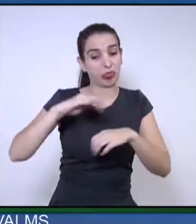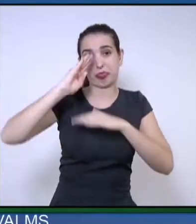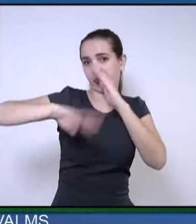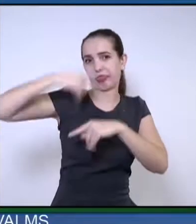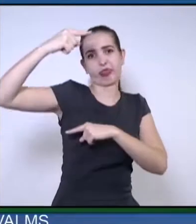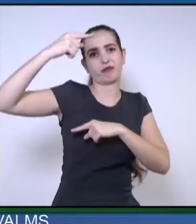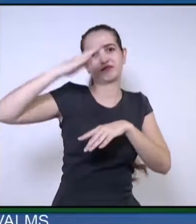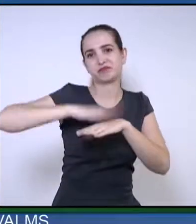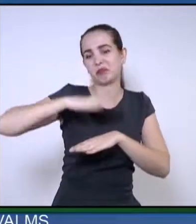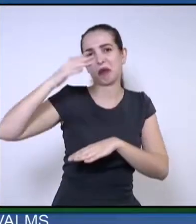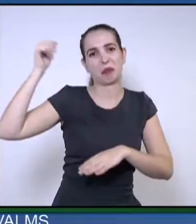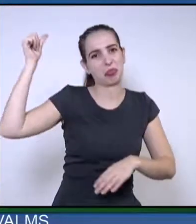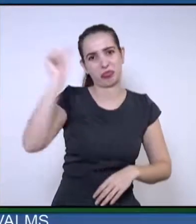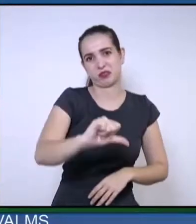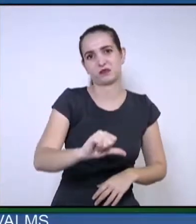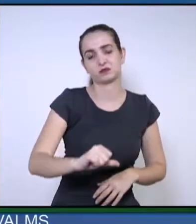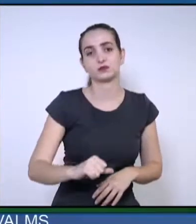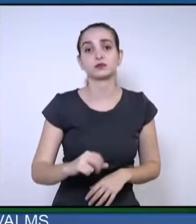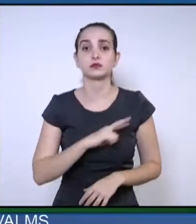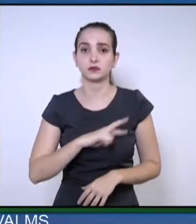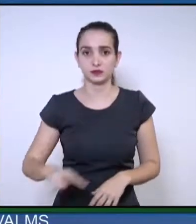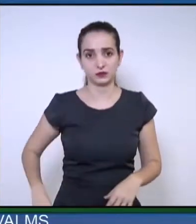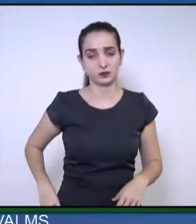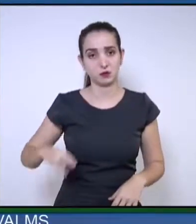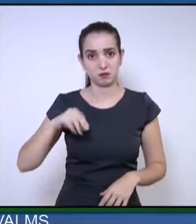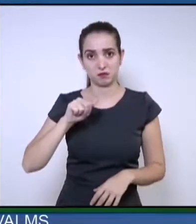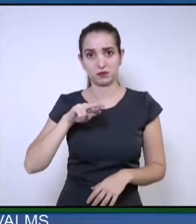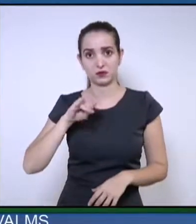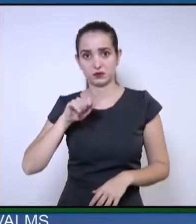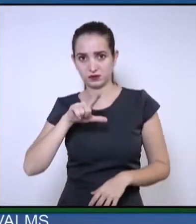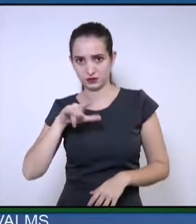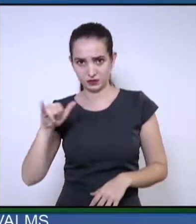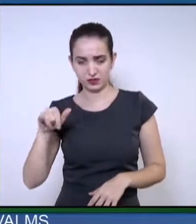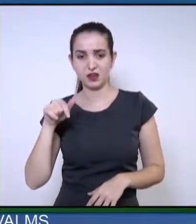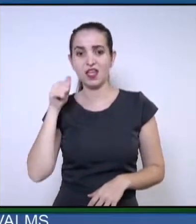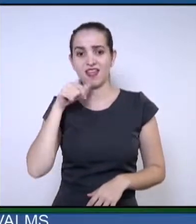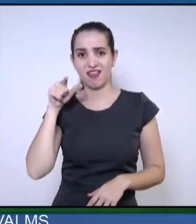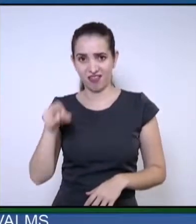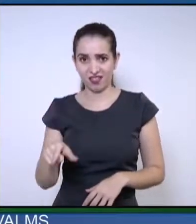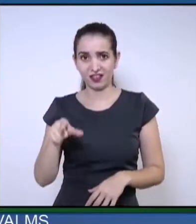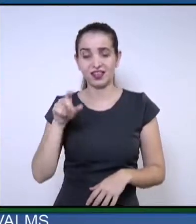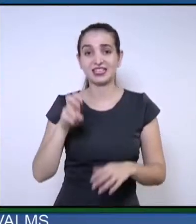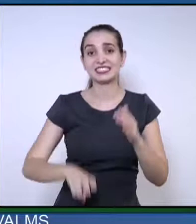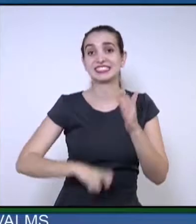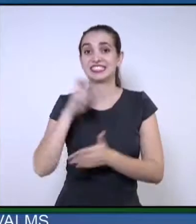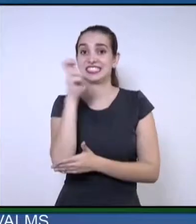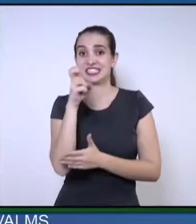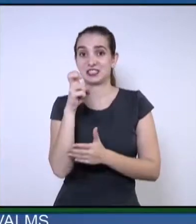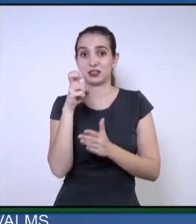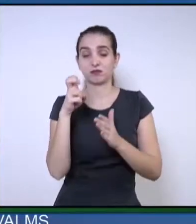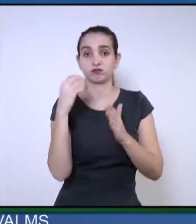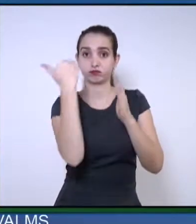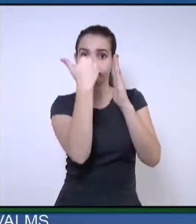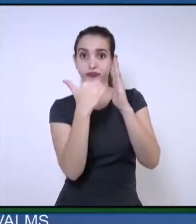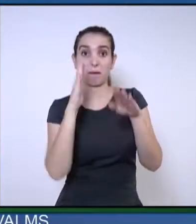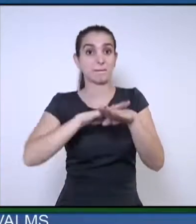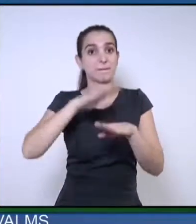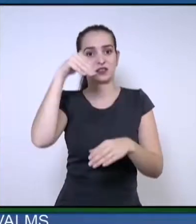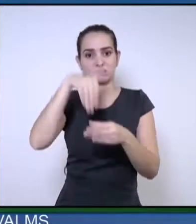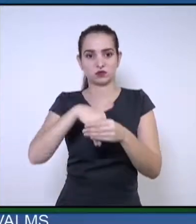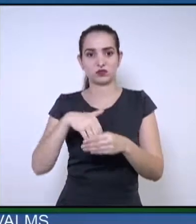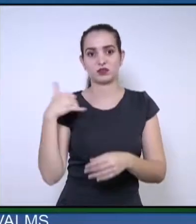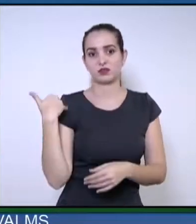A vereadora Marielle, no seu primeiro mandato, a 5ª vereadora mais votada do Rio de Janeiro, uma jovem